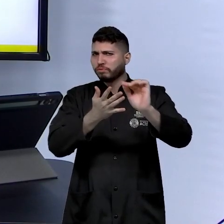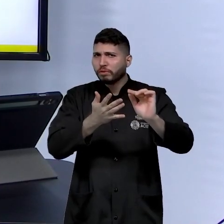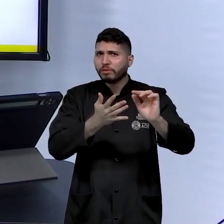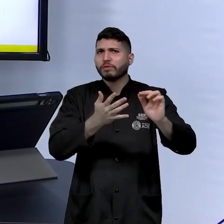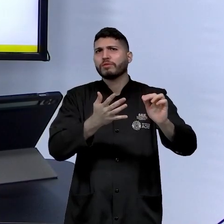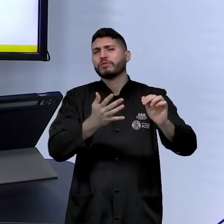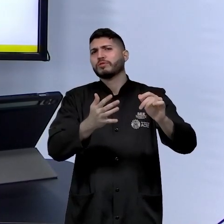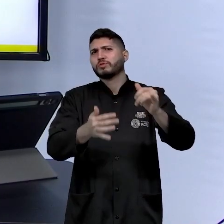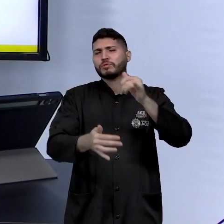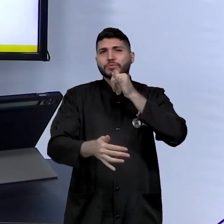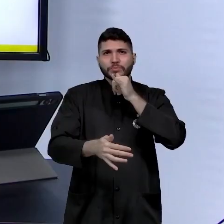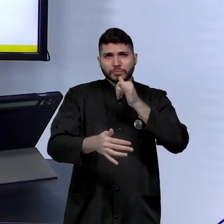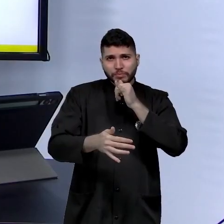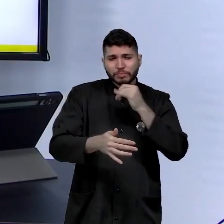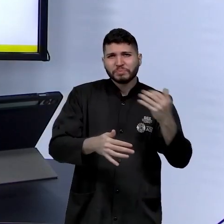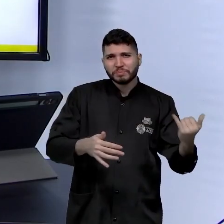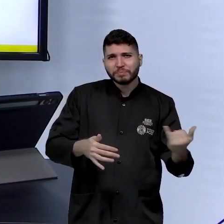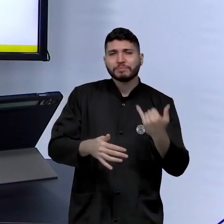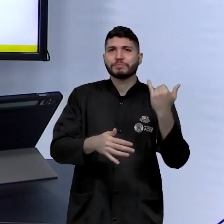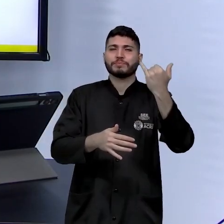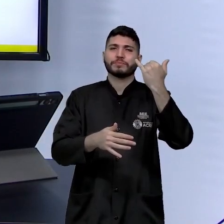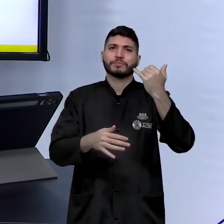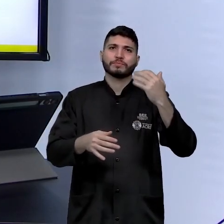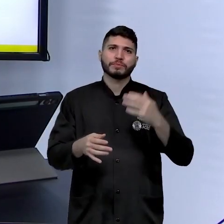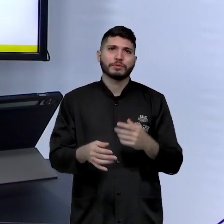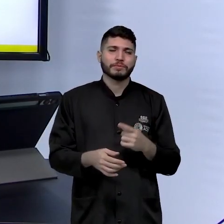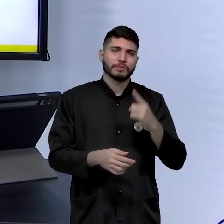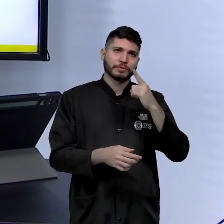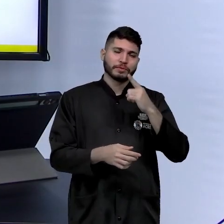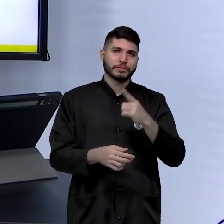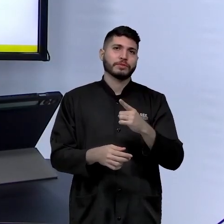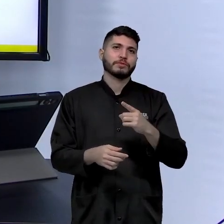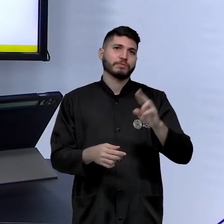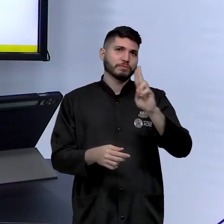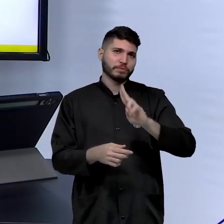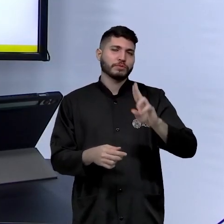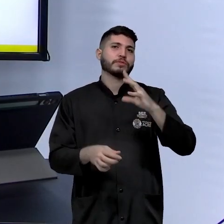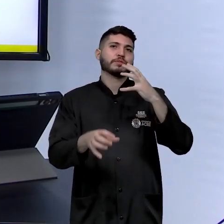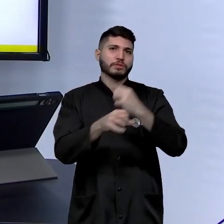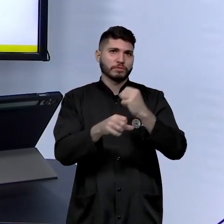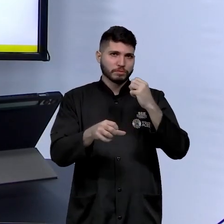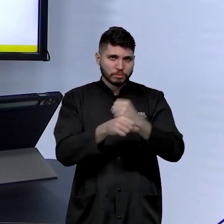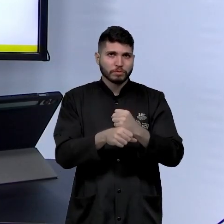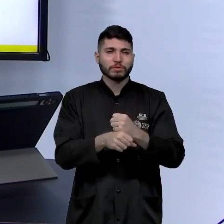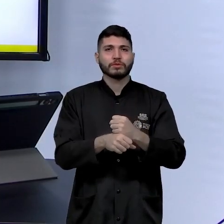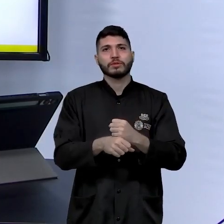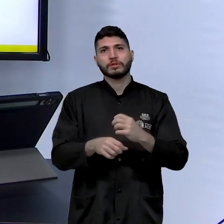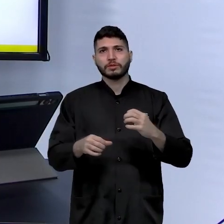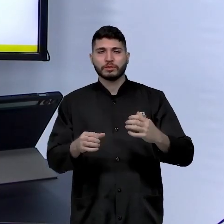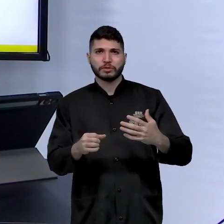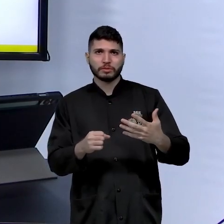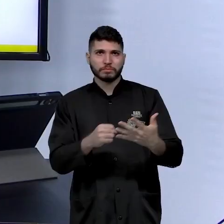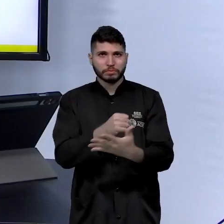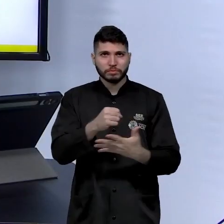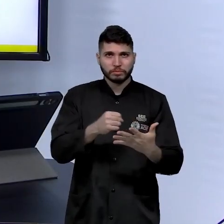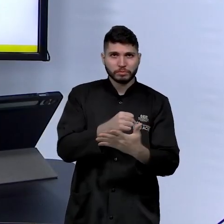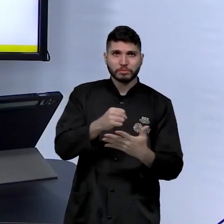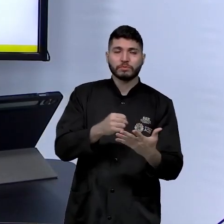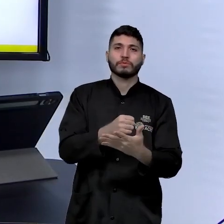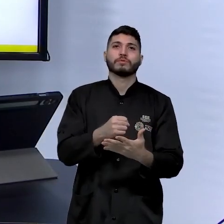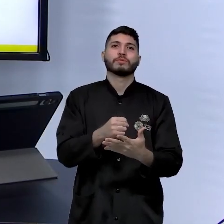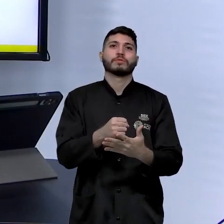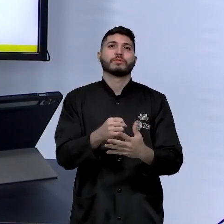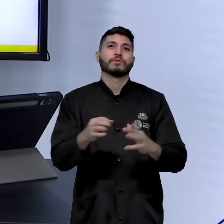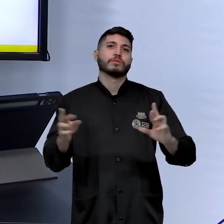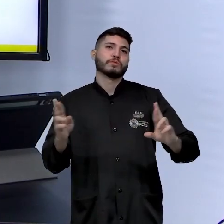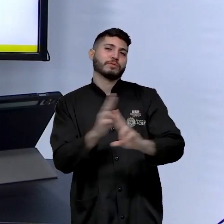você entender o cálculo da área total de figuras geométricas, como, por exemplo, poliedros e corpos